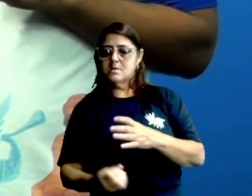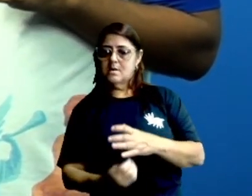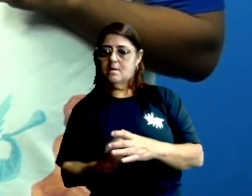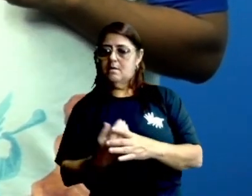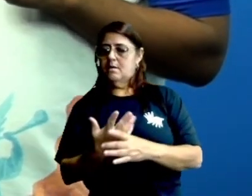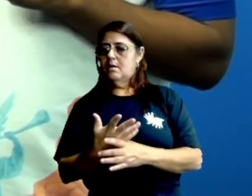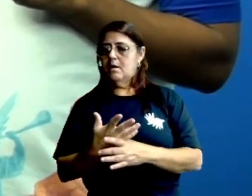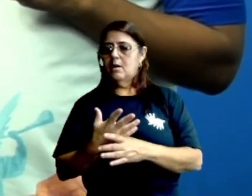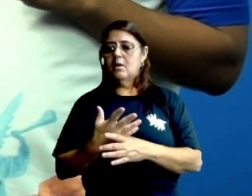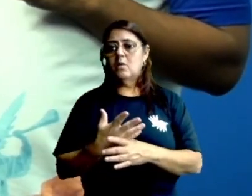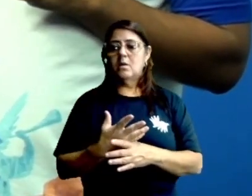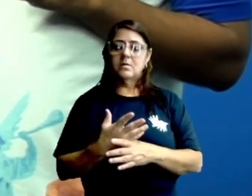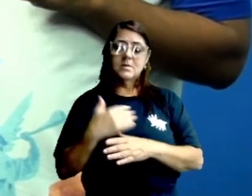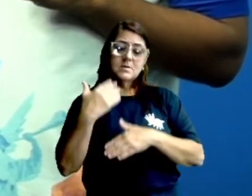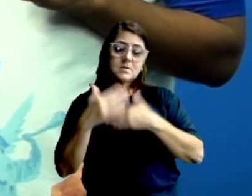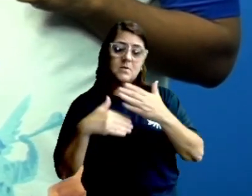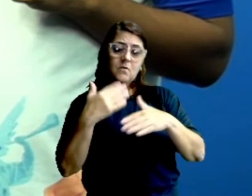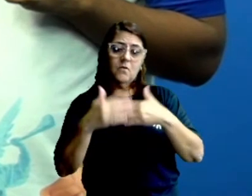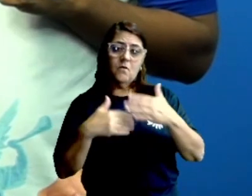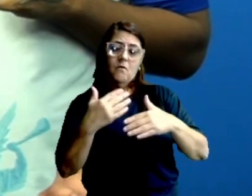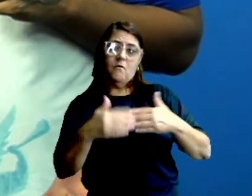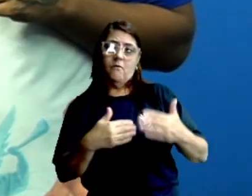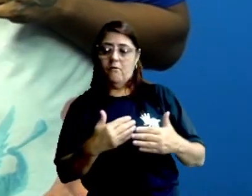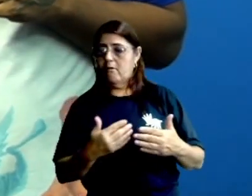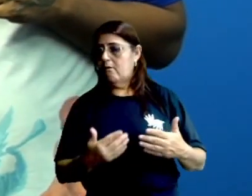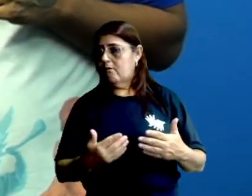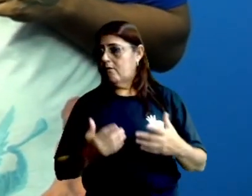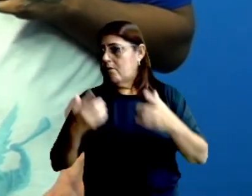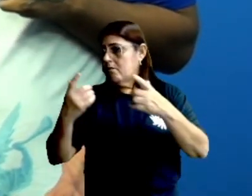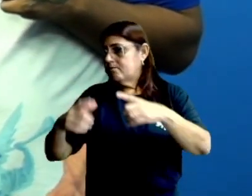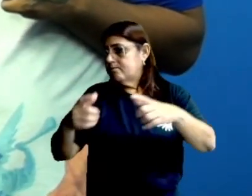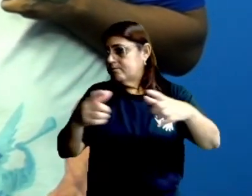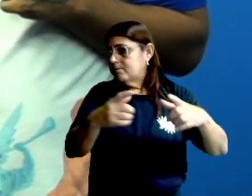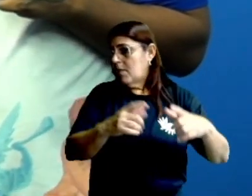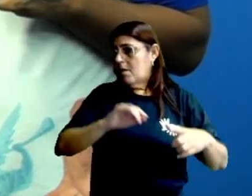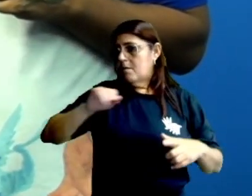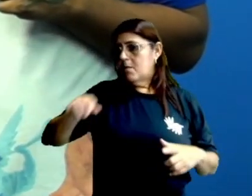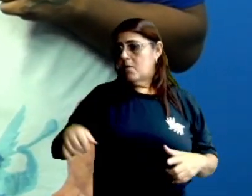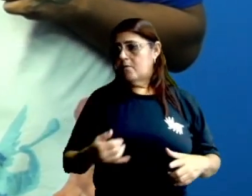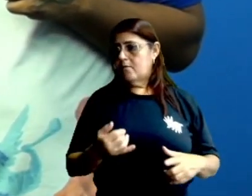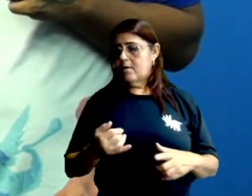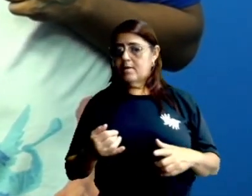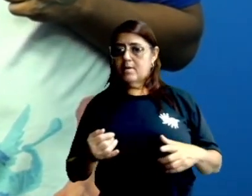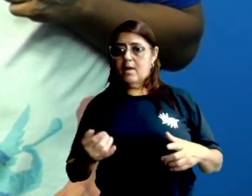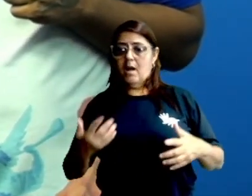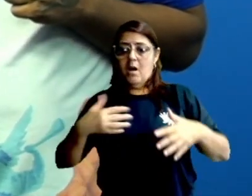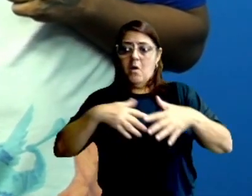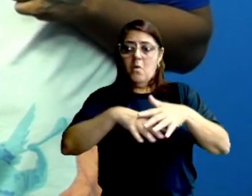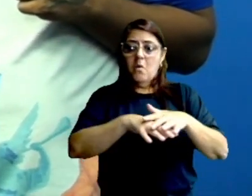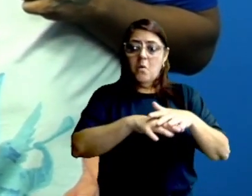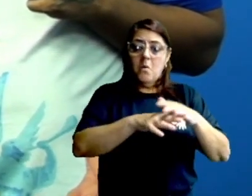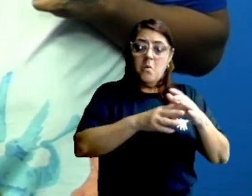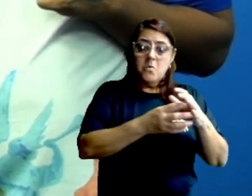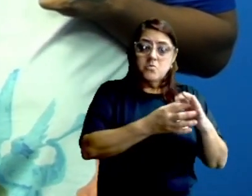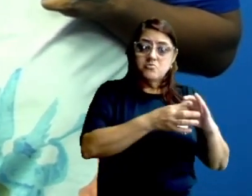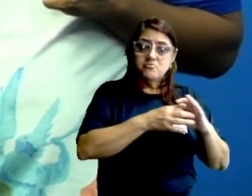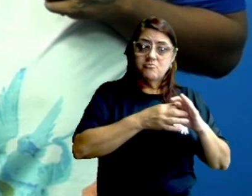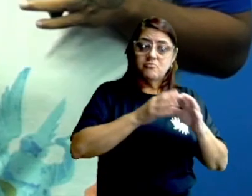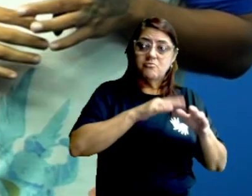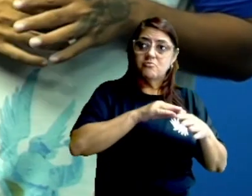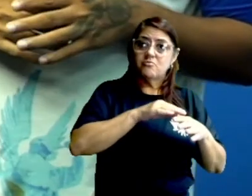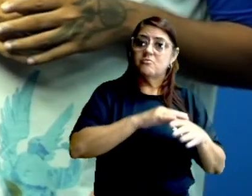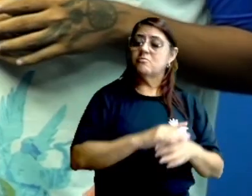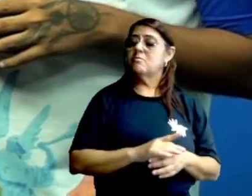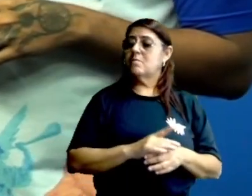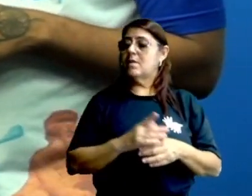tecnologias, né, para poder aproveitar aquele ambiente em que eles estavam vivendo, adaptar ao ambiente em que eles estavam vivendo, tá